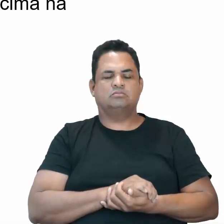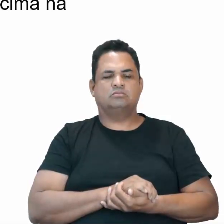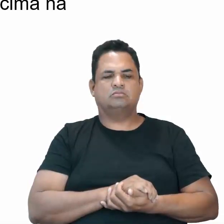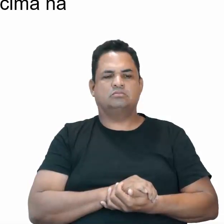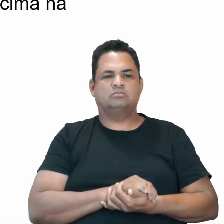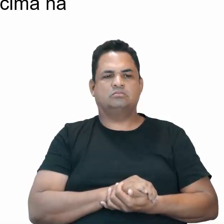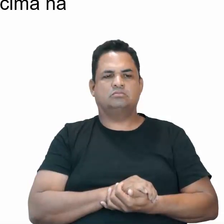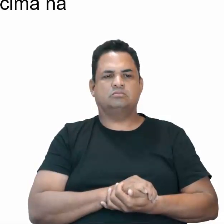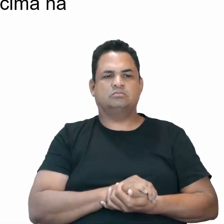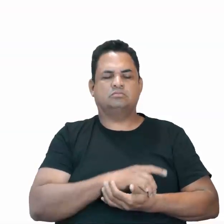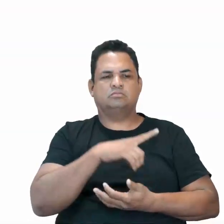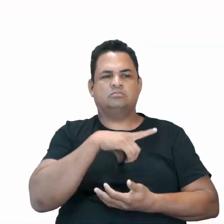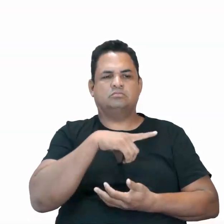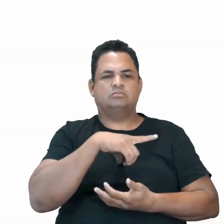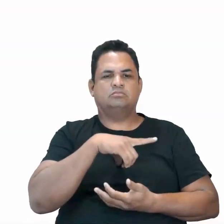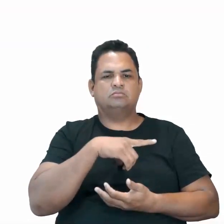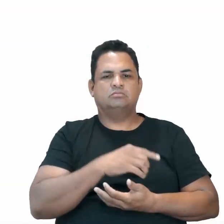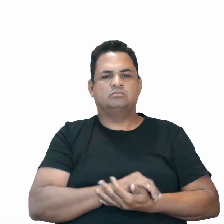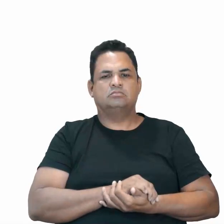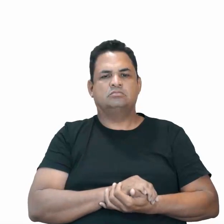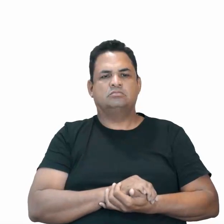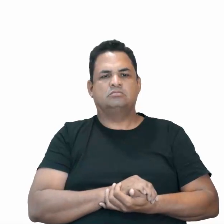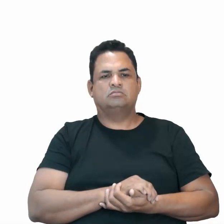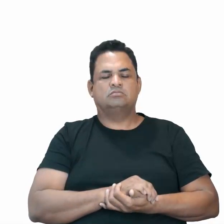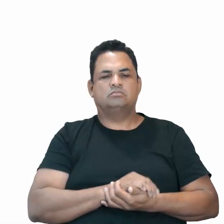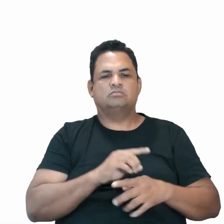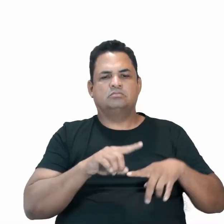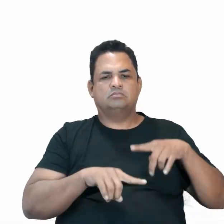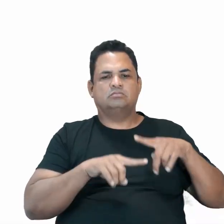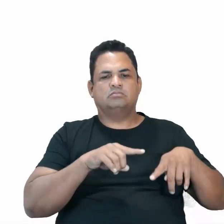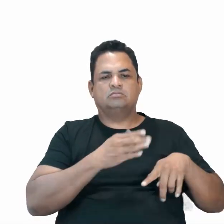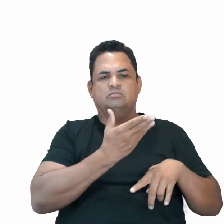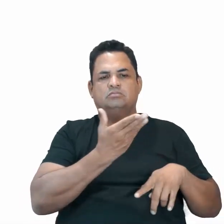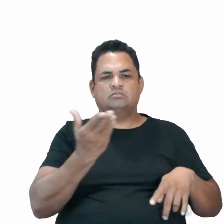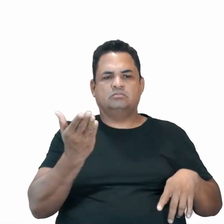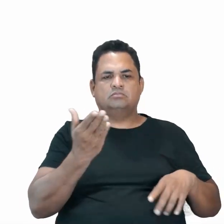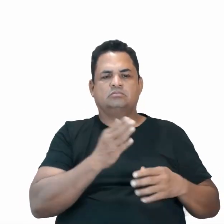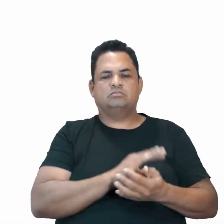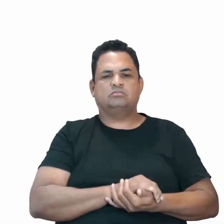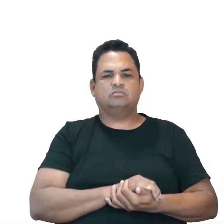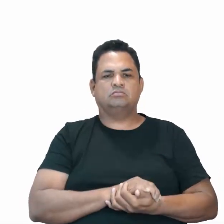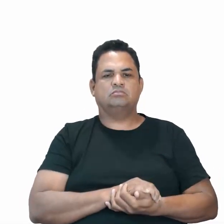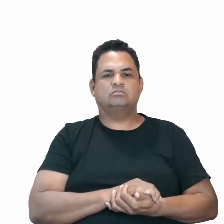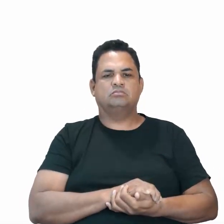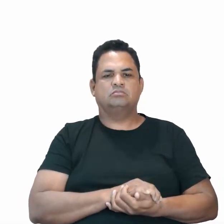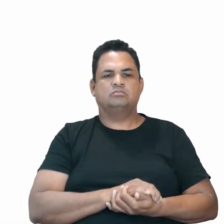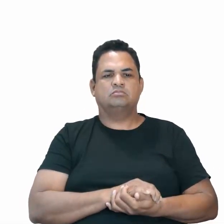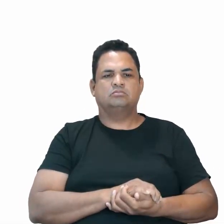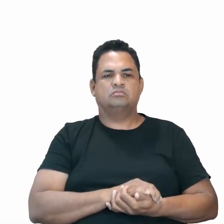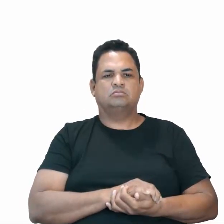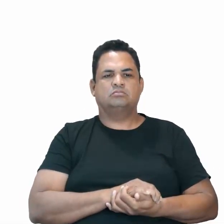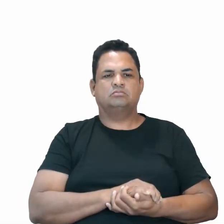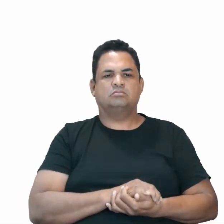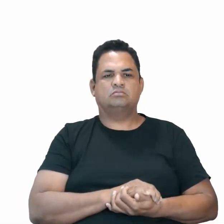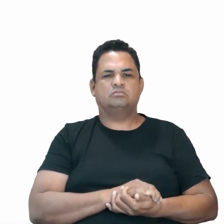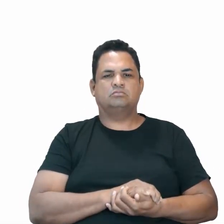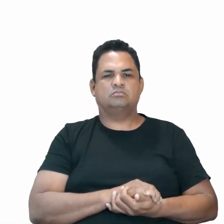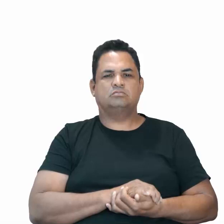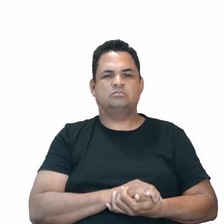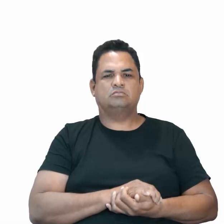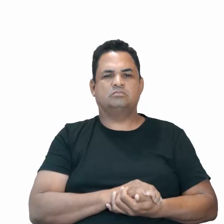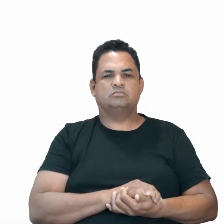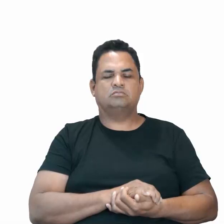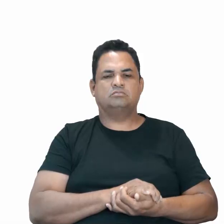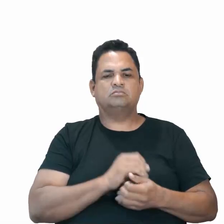vamos ter aí? Ó? Objetos. Então, vamos pegar uma simulação aí. Aí deu trabalho, mas